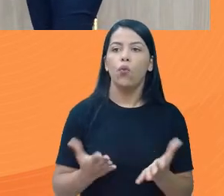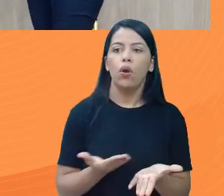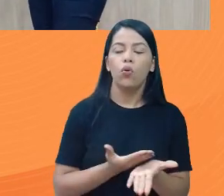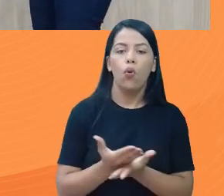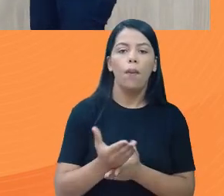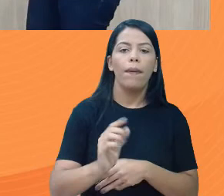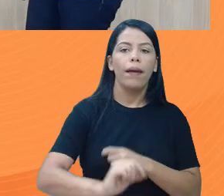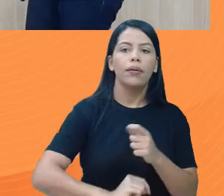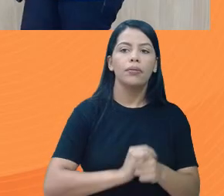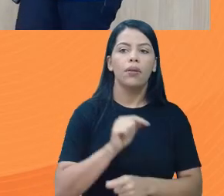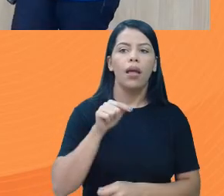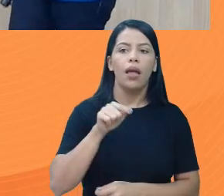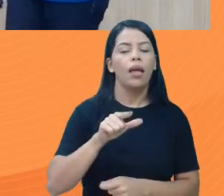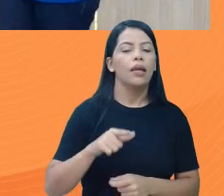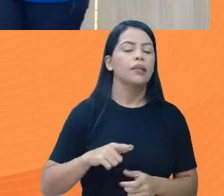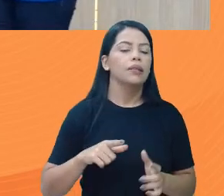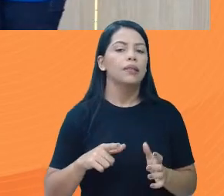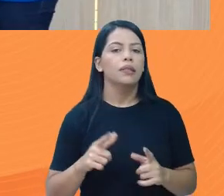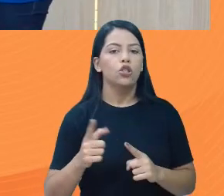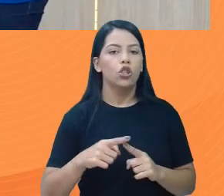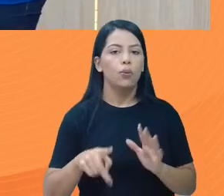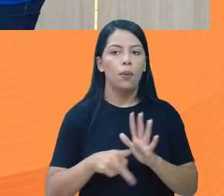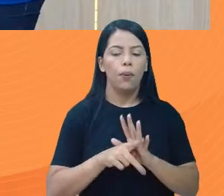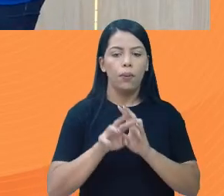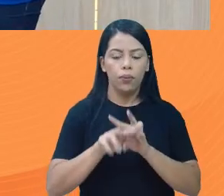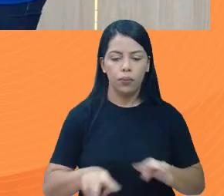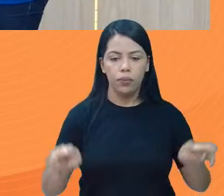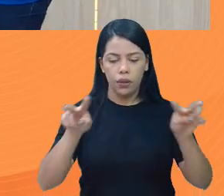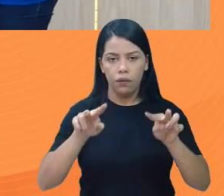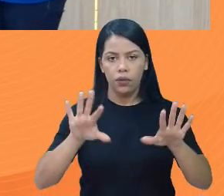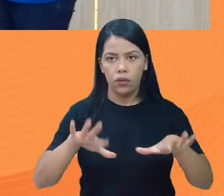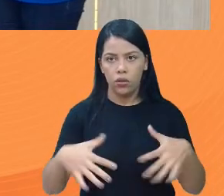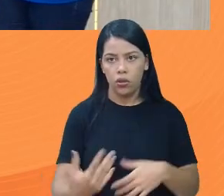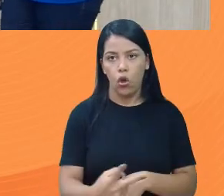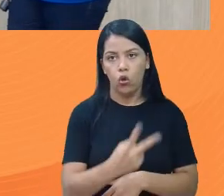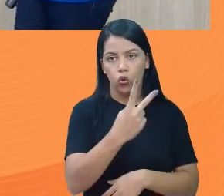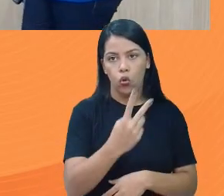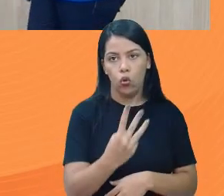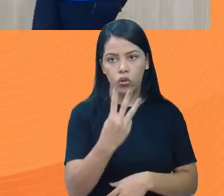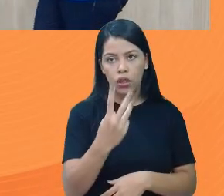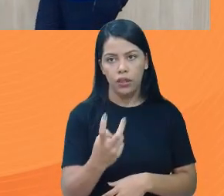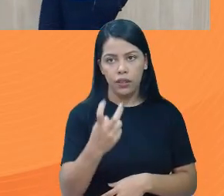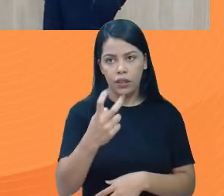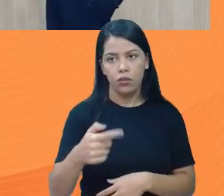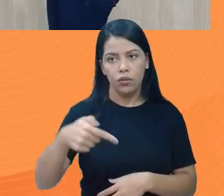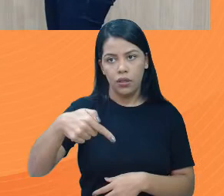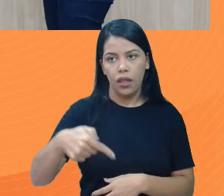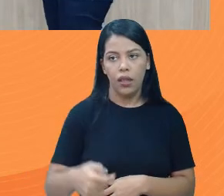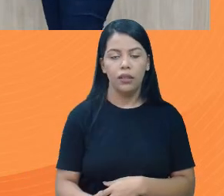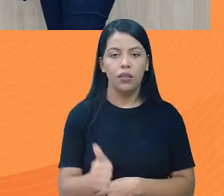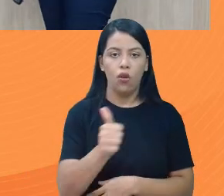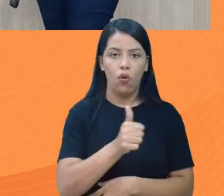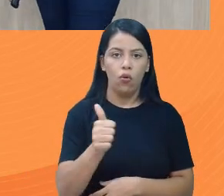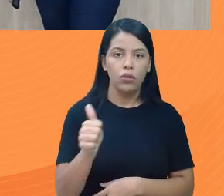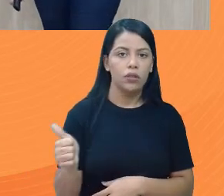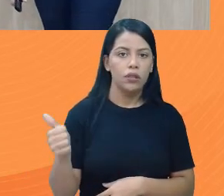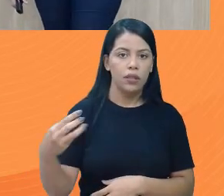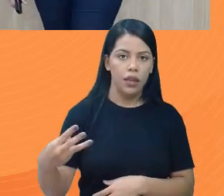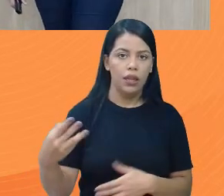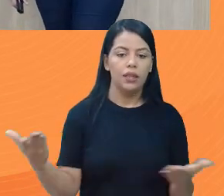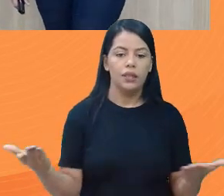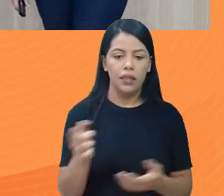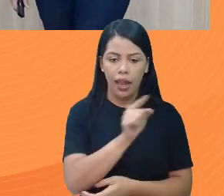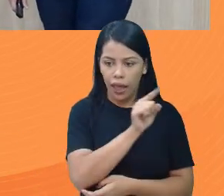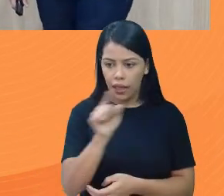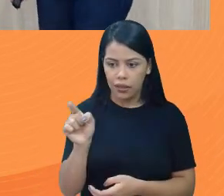surgindo esse tipo de observação, ó. O 2, 3, 5, 7, 11 e 13, nessa